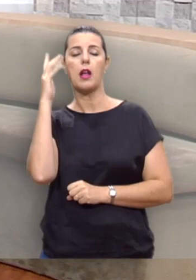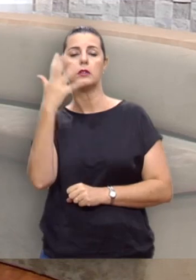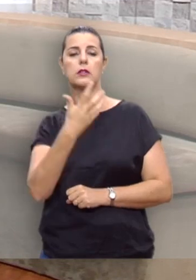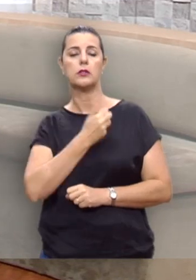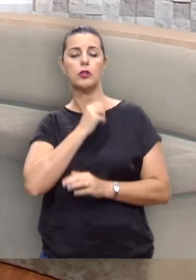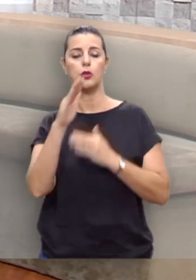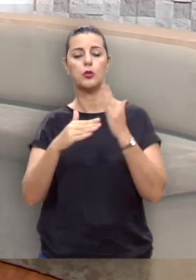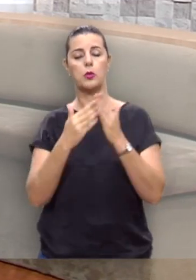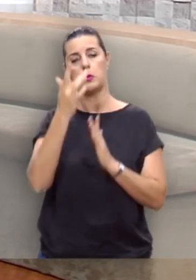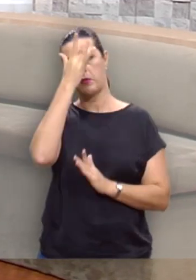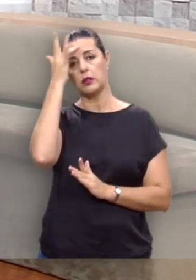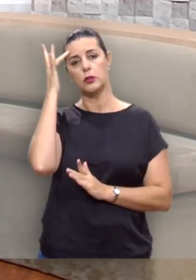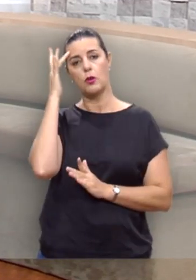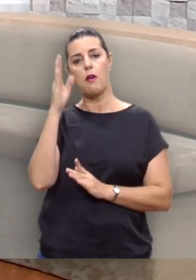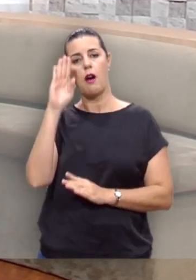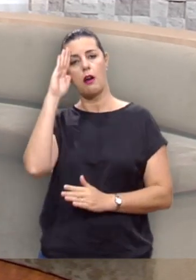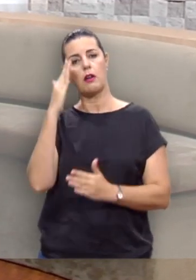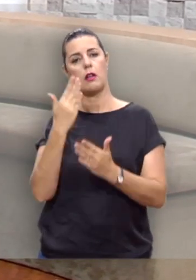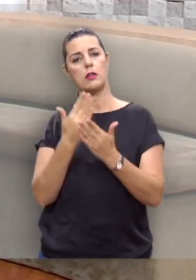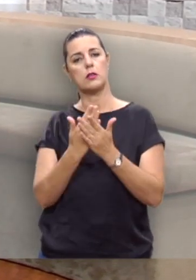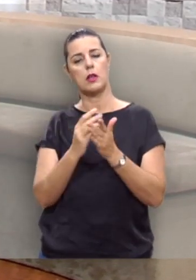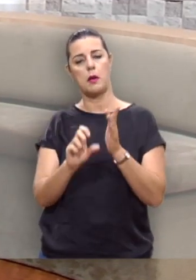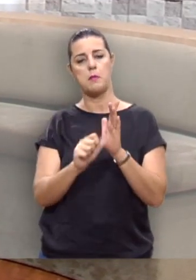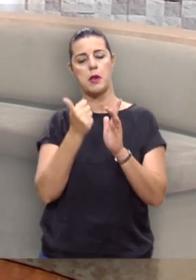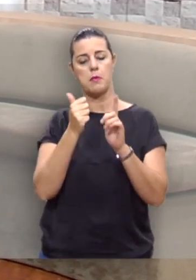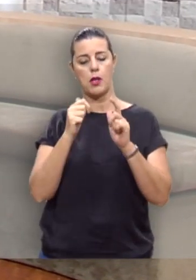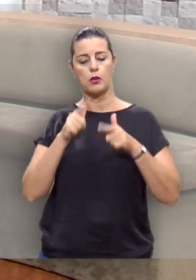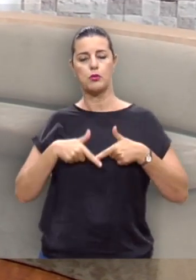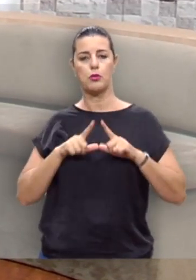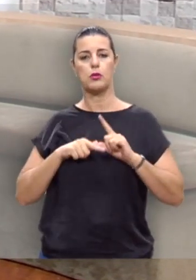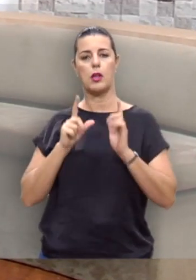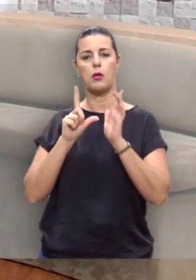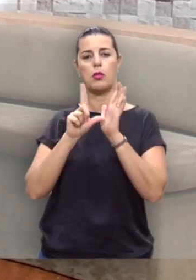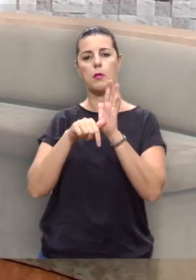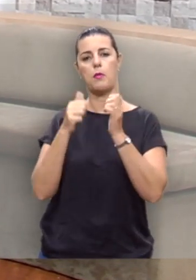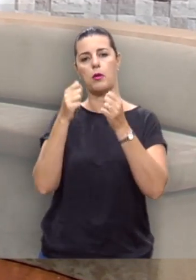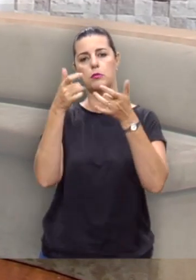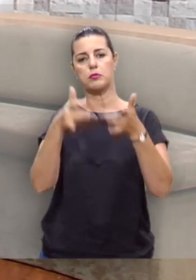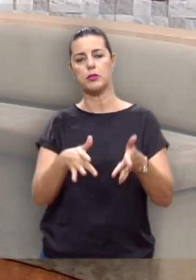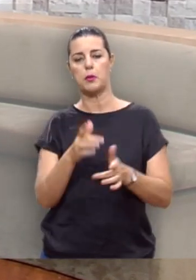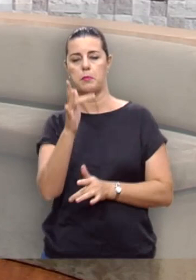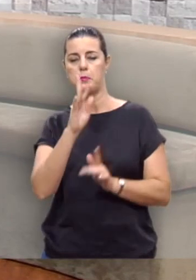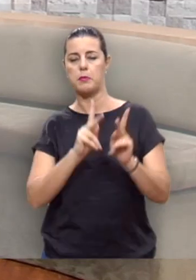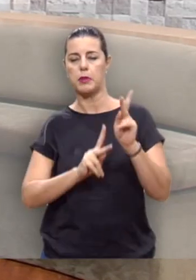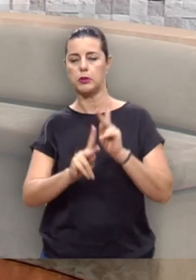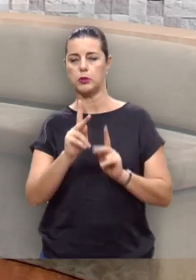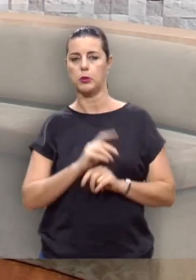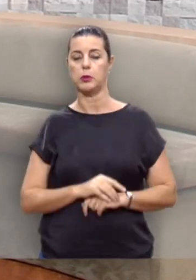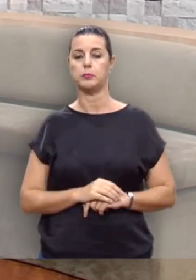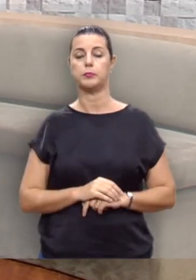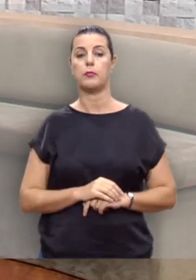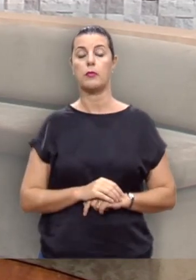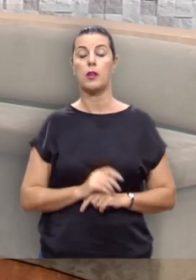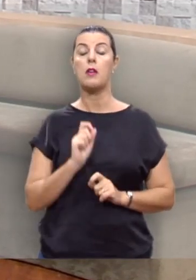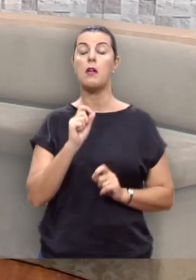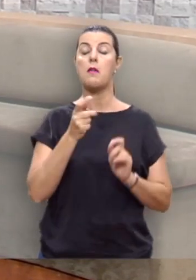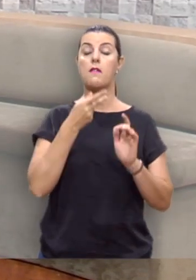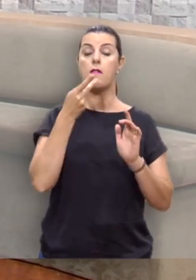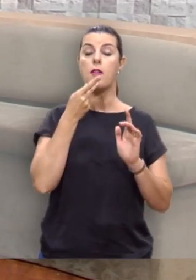todo aquele que crê, primeiro do judeu e depois do gentio. E ele então estabelece